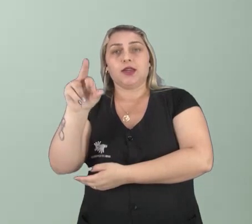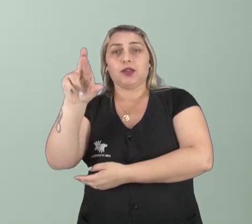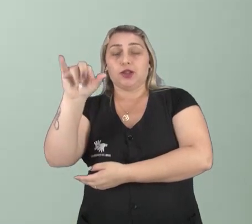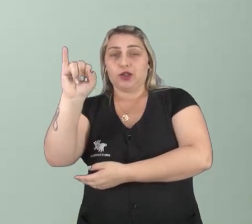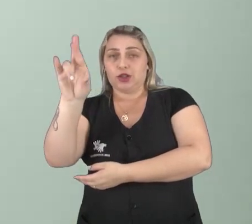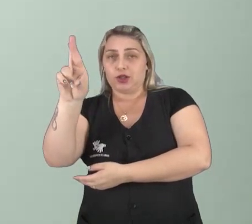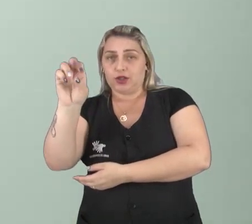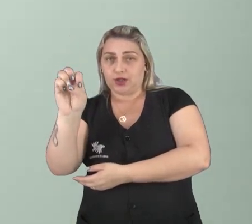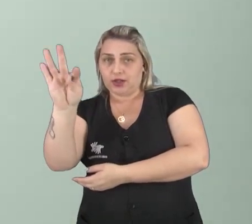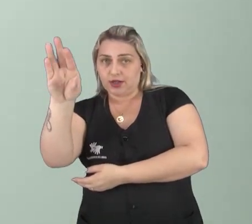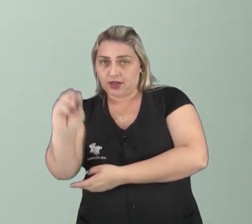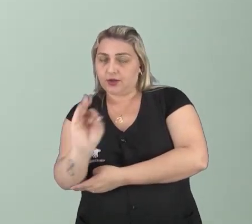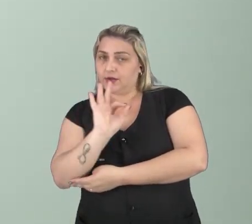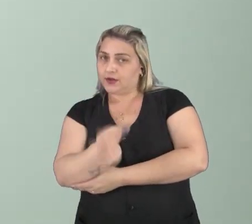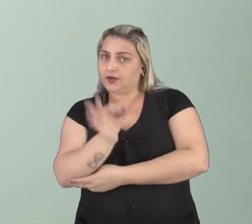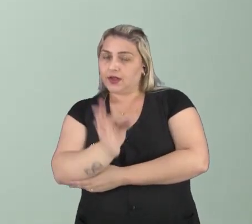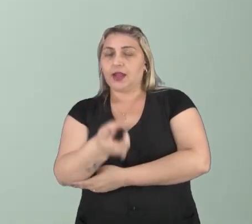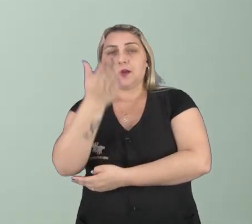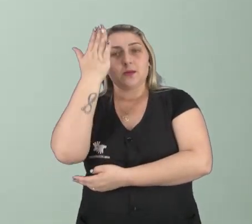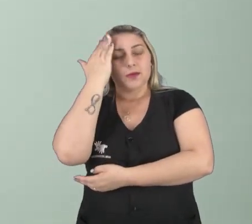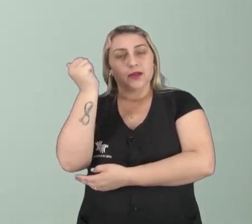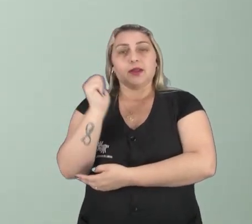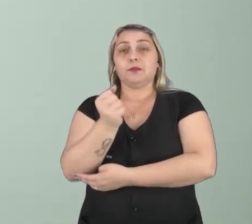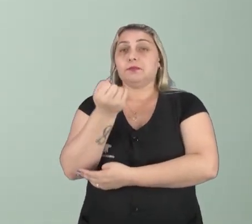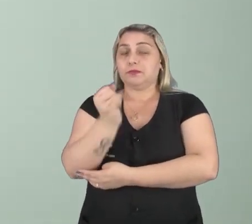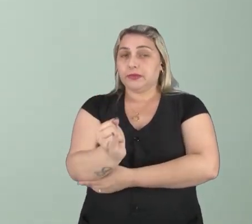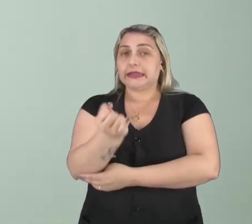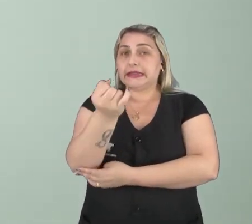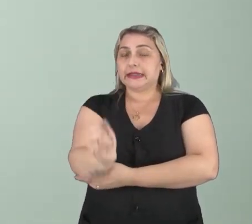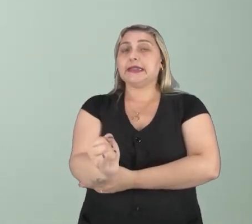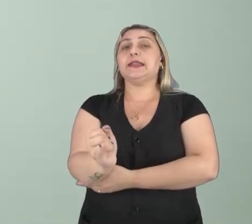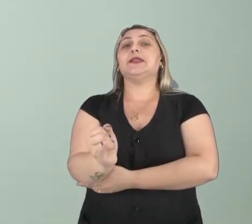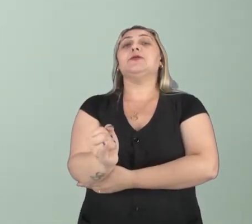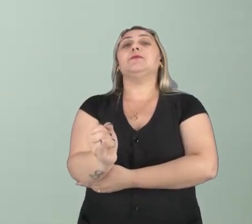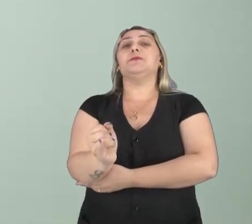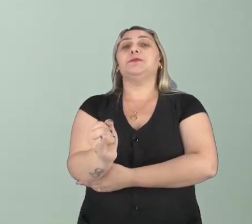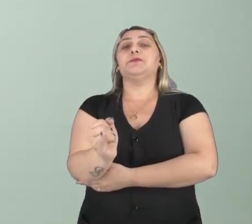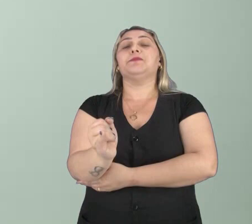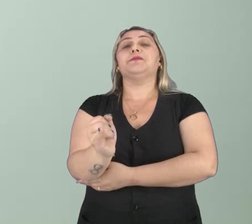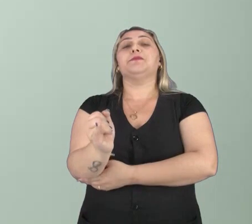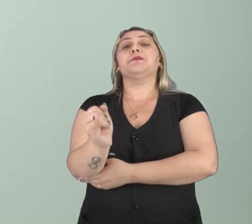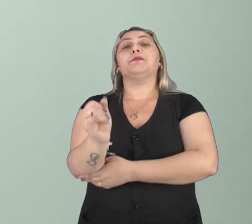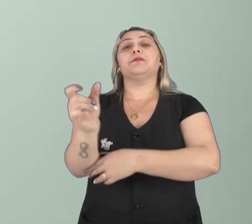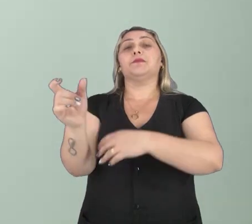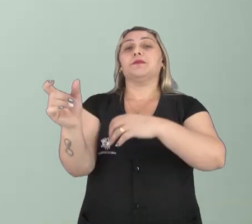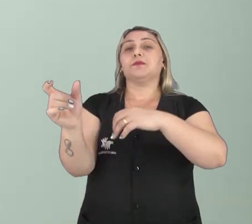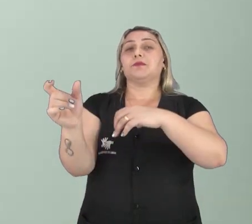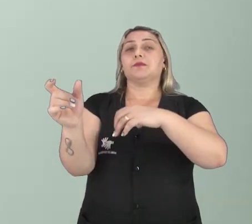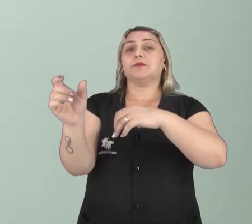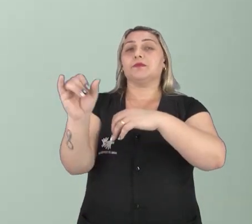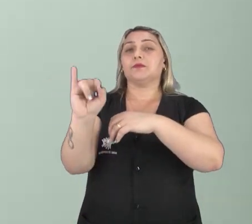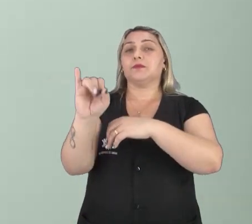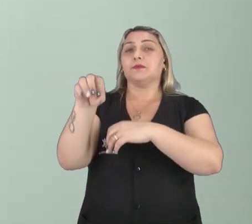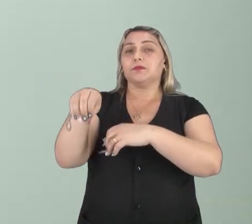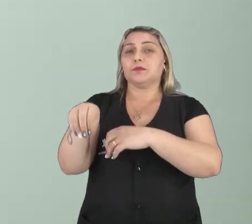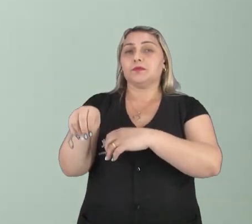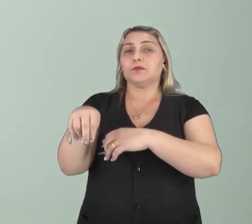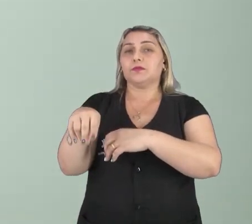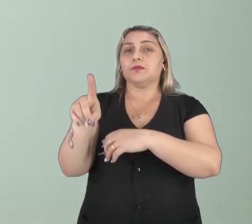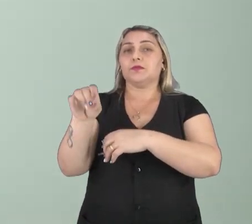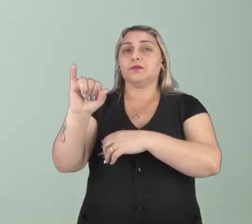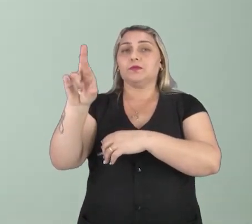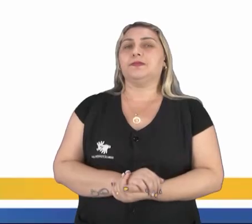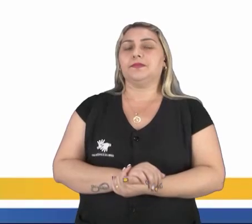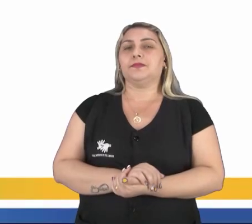tá certo? Para nos ajudar a identificar que é uma objetiva indireta. Tá? Próxima